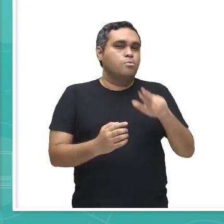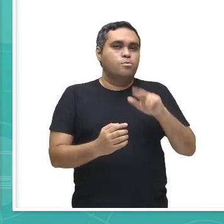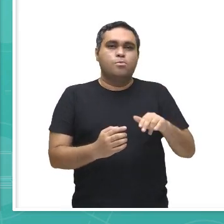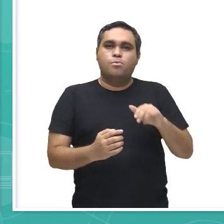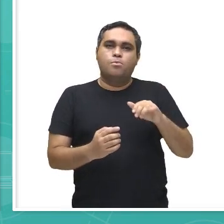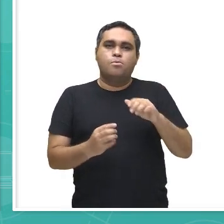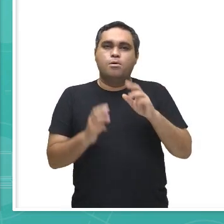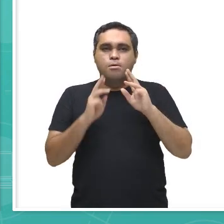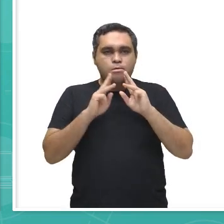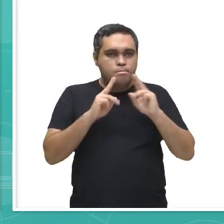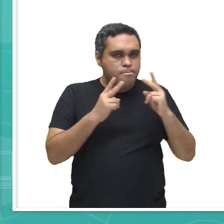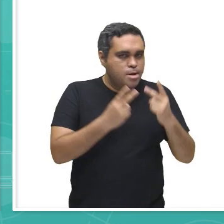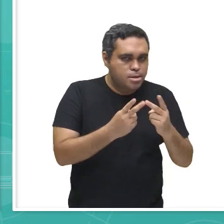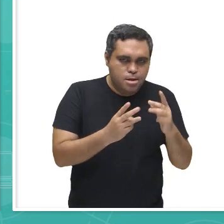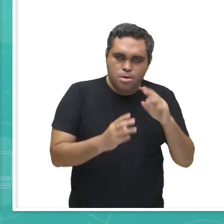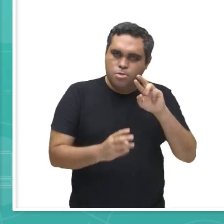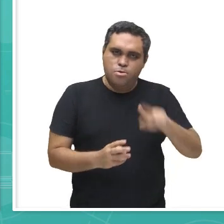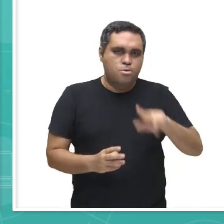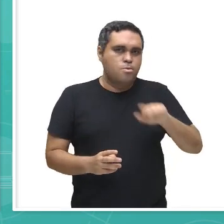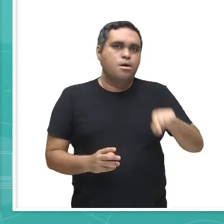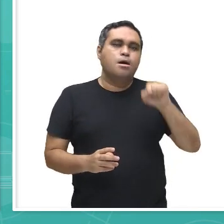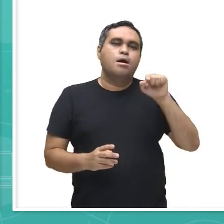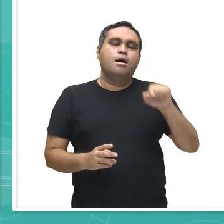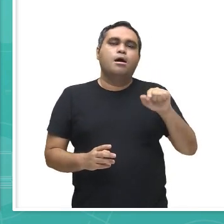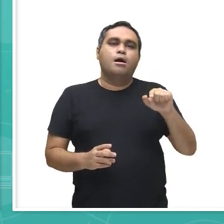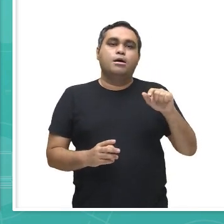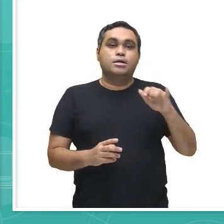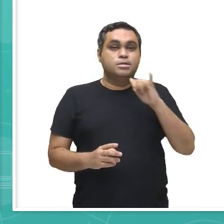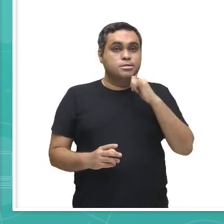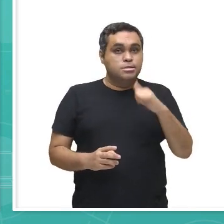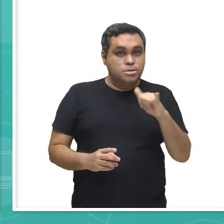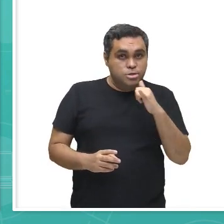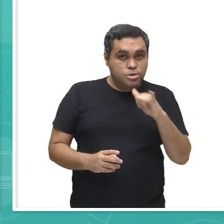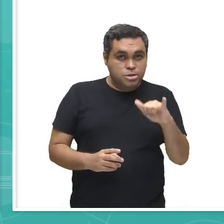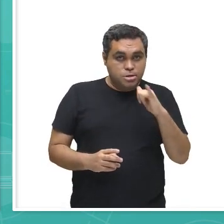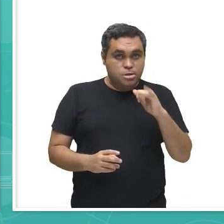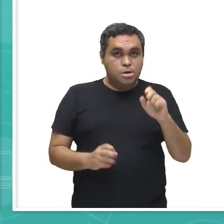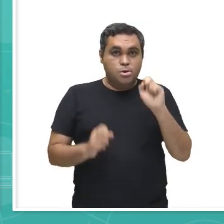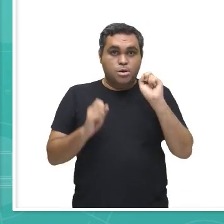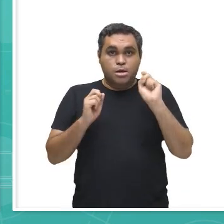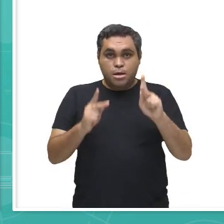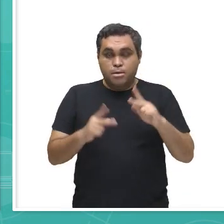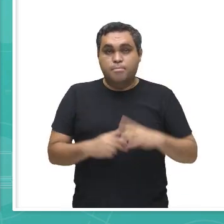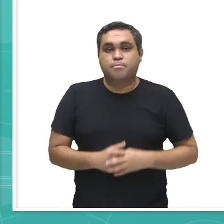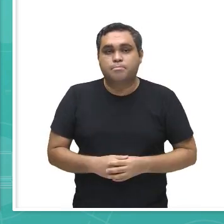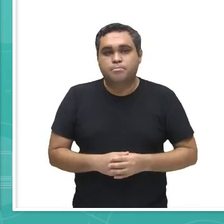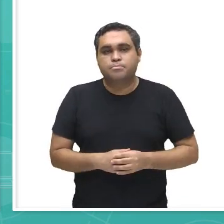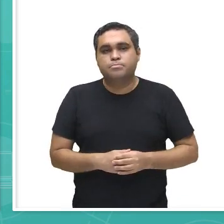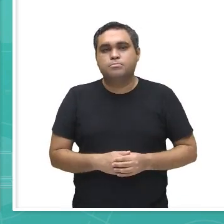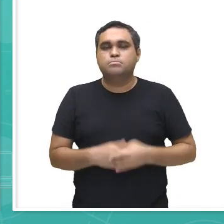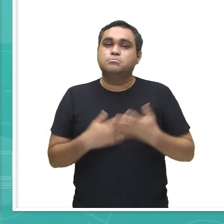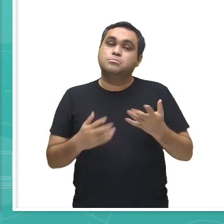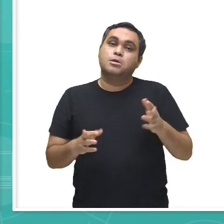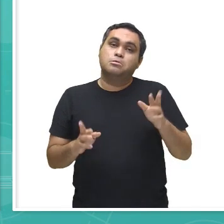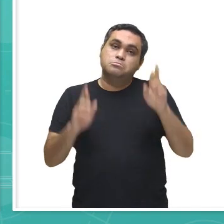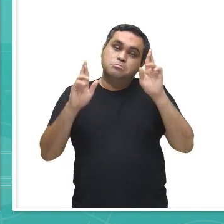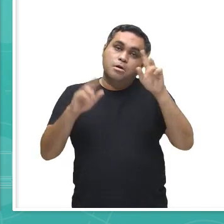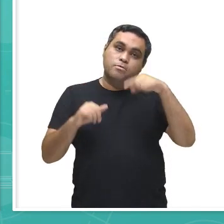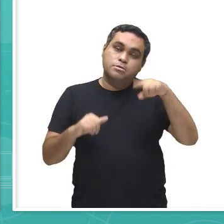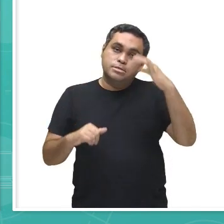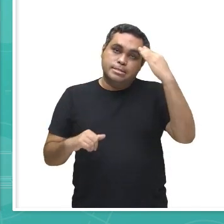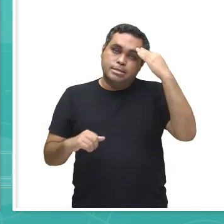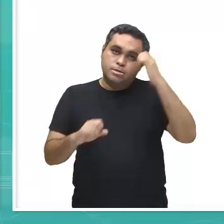e a sua coloração vai depender ali do combustível, tá bom? Então, eu espero que vocês tenham